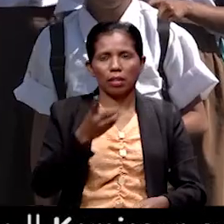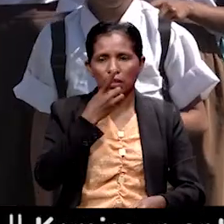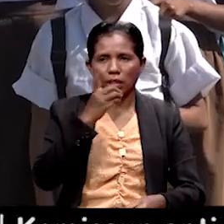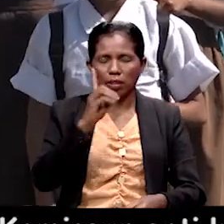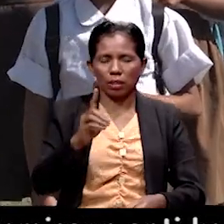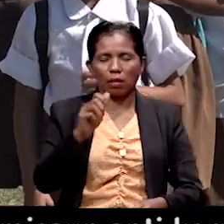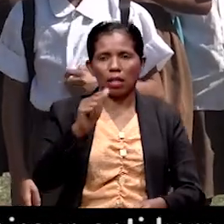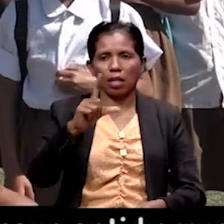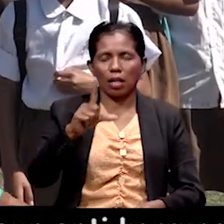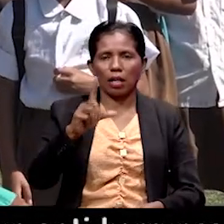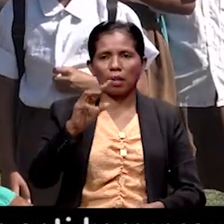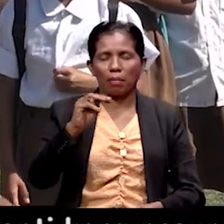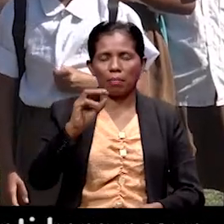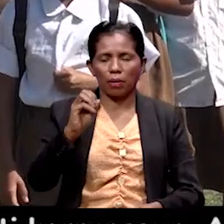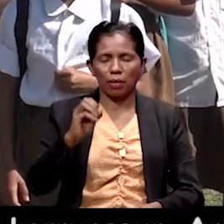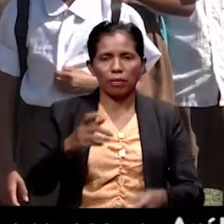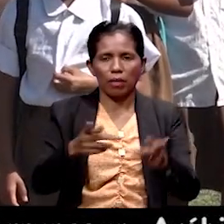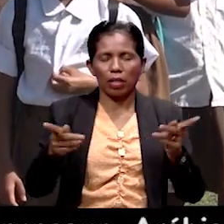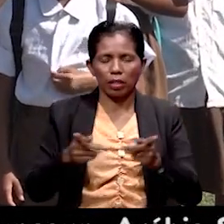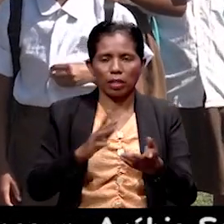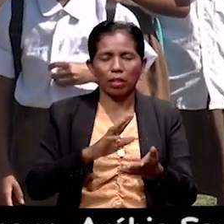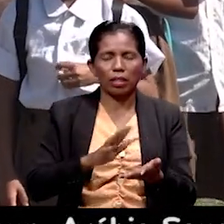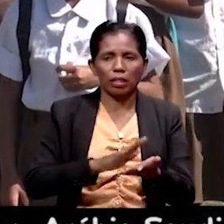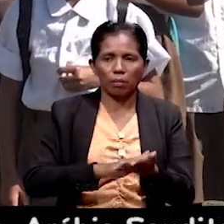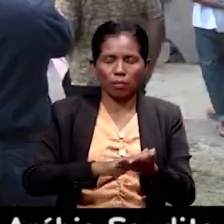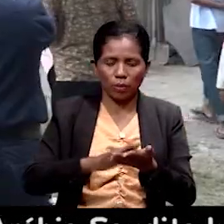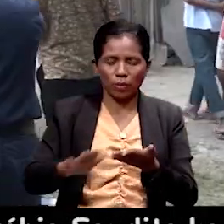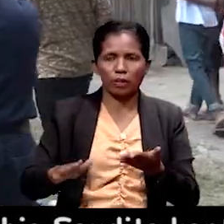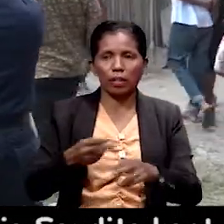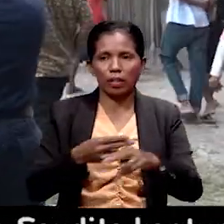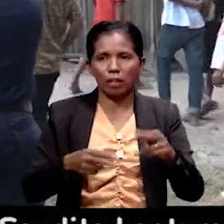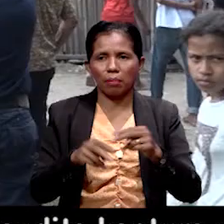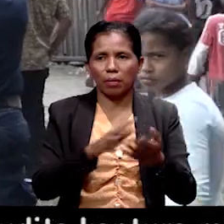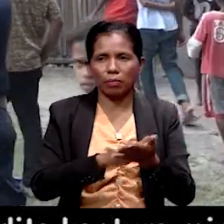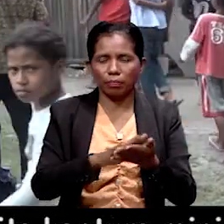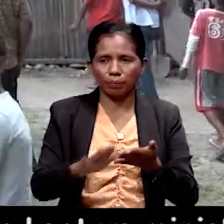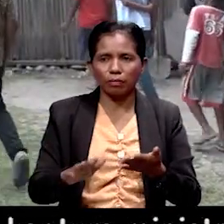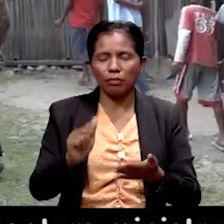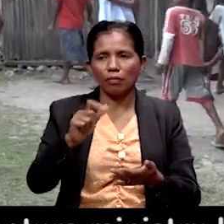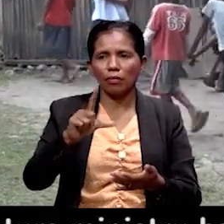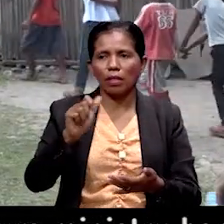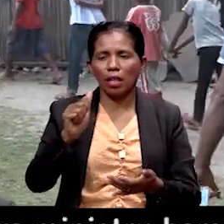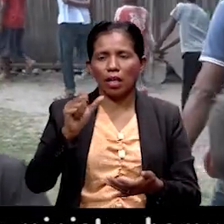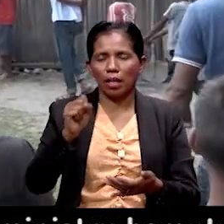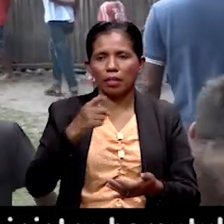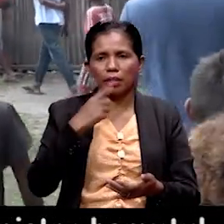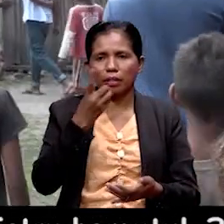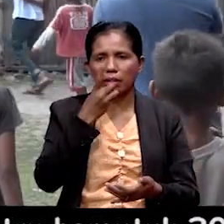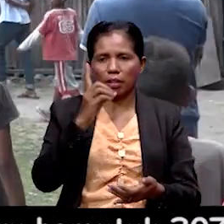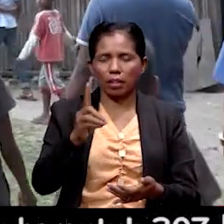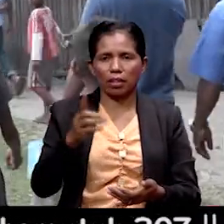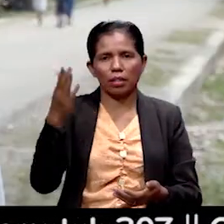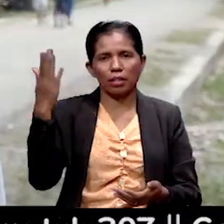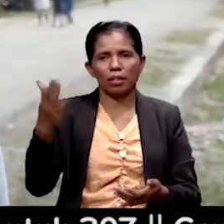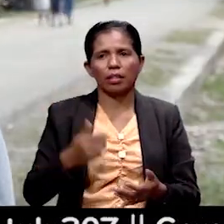almo, área limang mos, husi ita netaraz ita posto saúde alas mai be ohen ita declara ya suku Taitudak